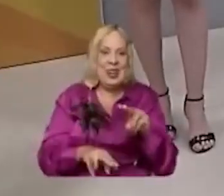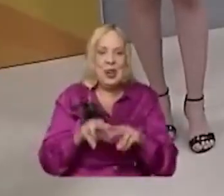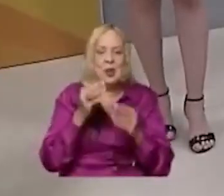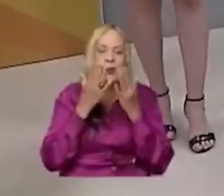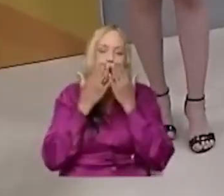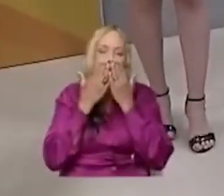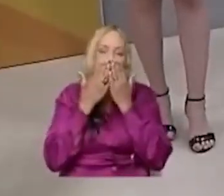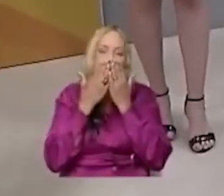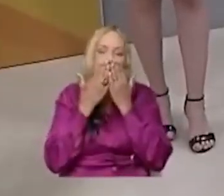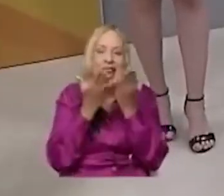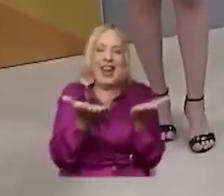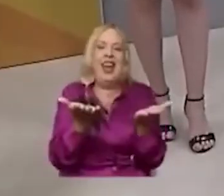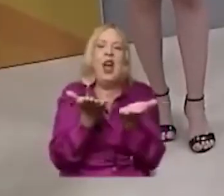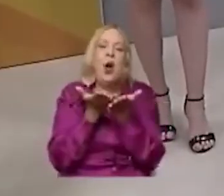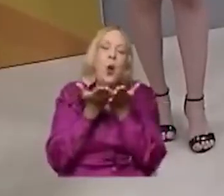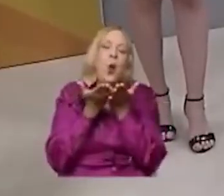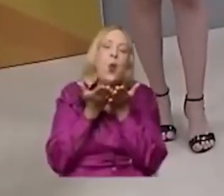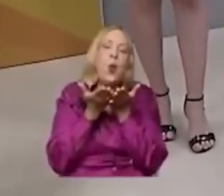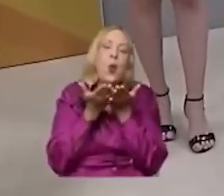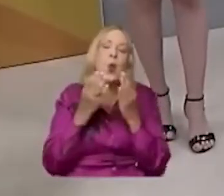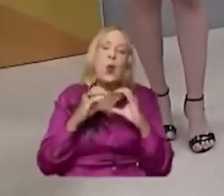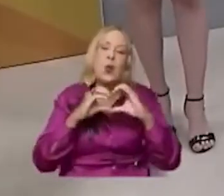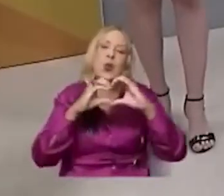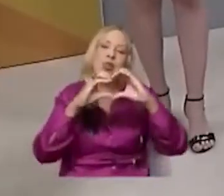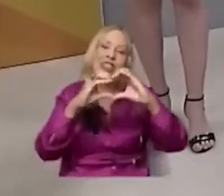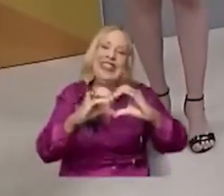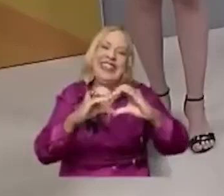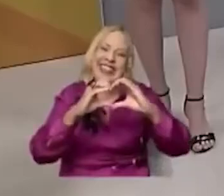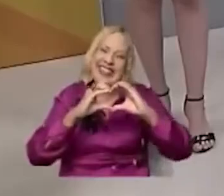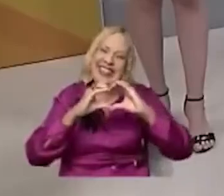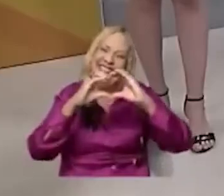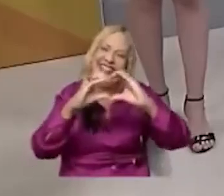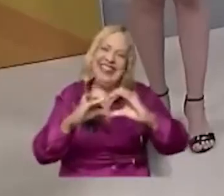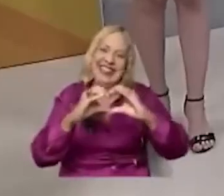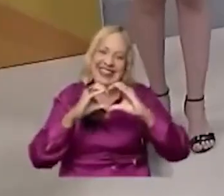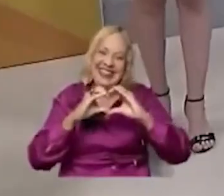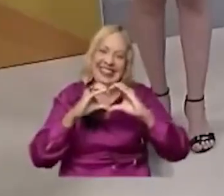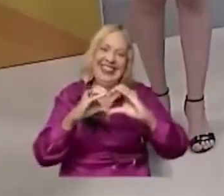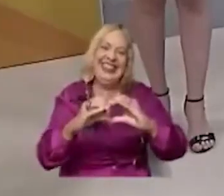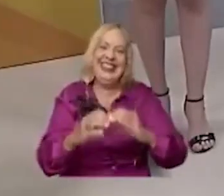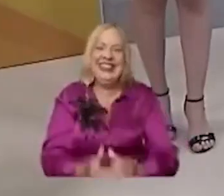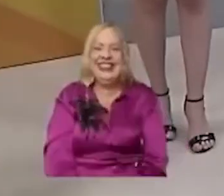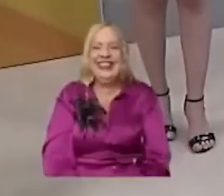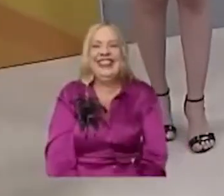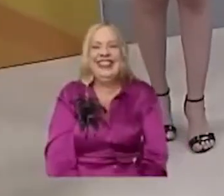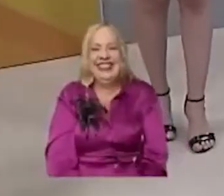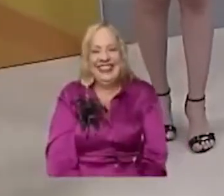João! Ótima semana, curta bastante. Até domingo que vem. Tchau, tchau. Beijo!